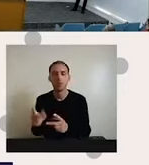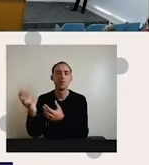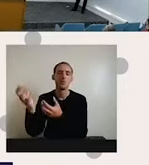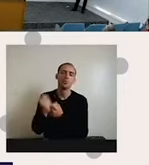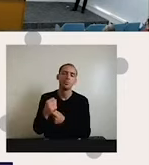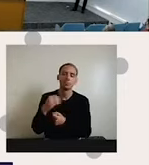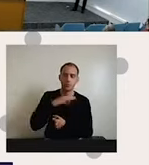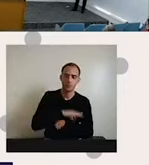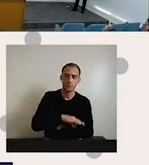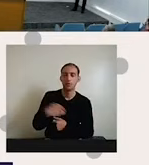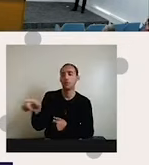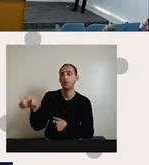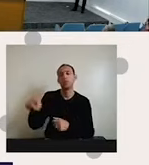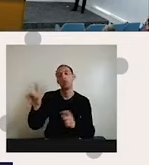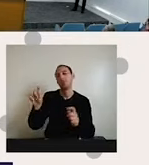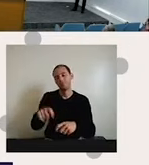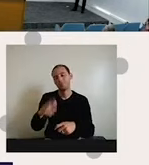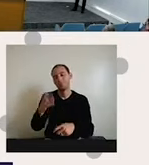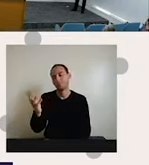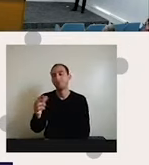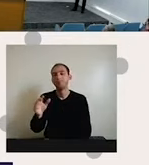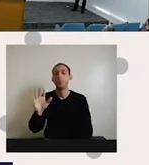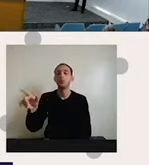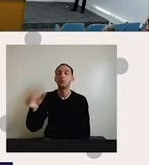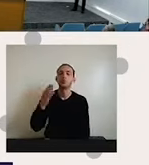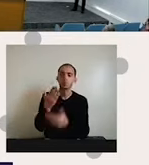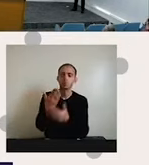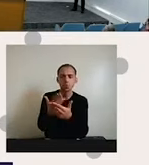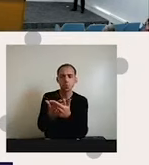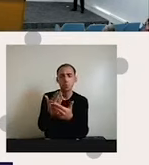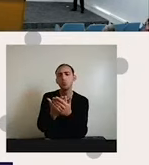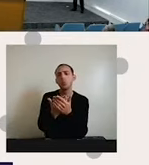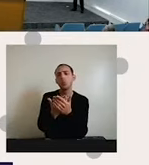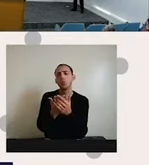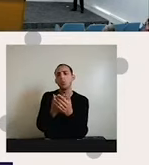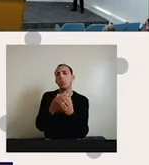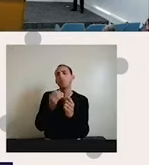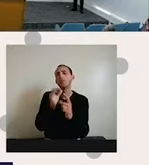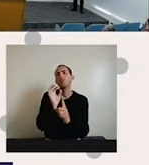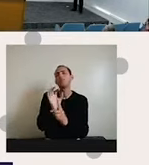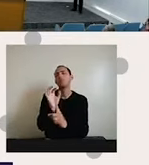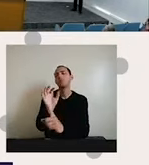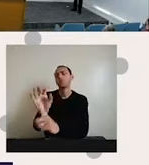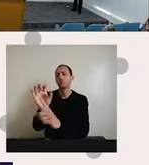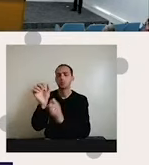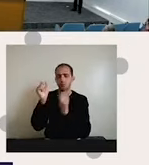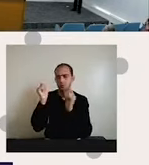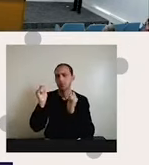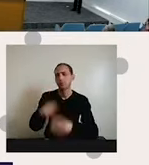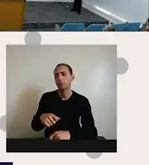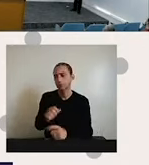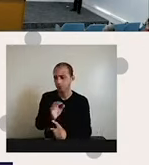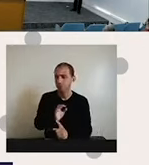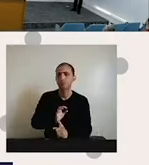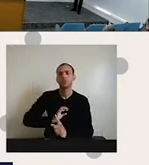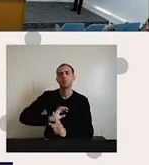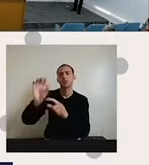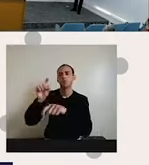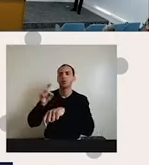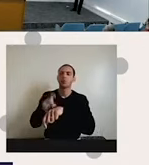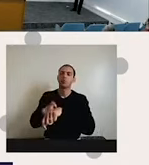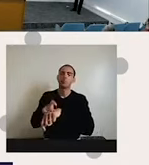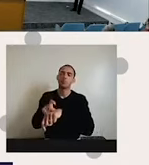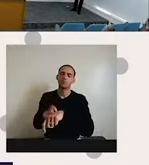que influenciava o perito, o que poderia influenciar o perito na hora de haver o estabelecimento